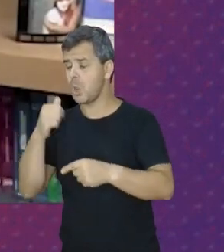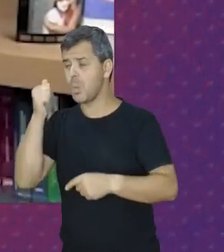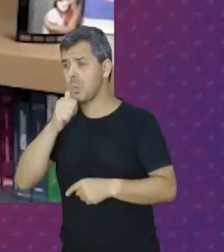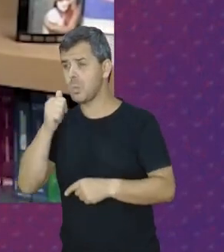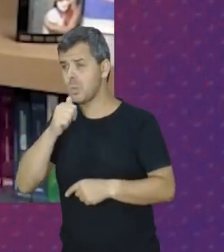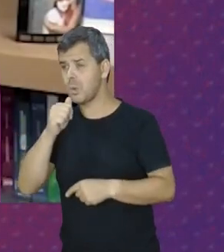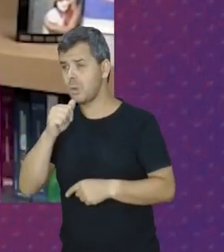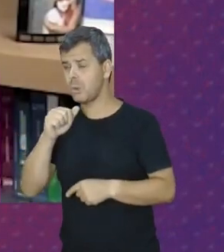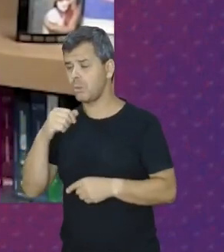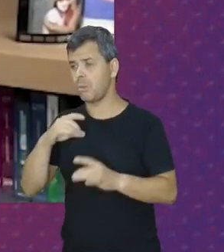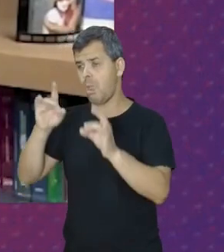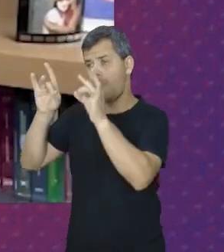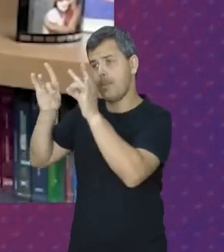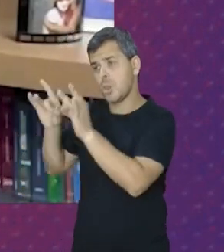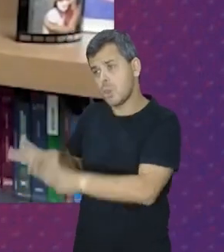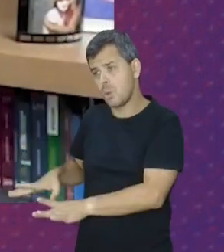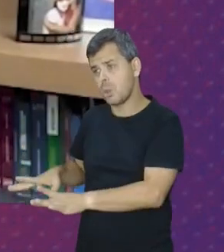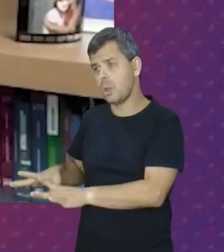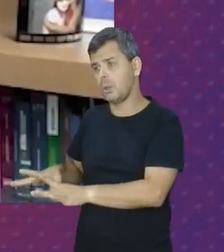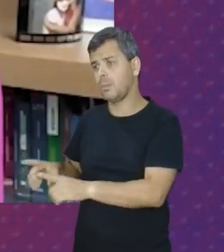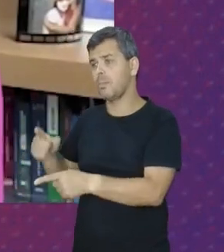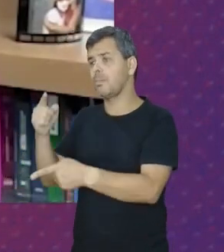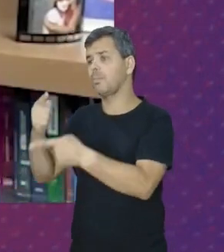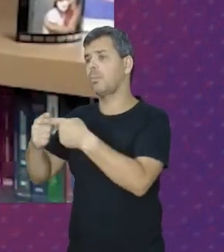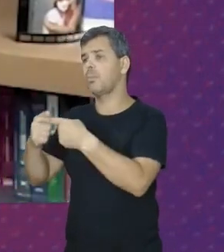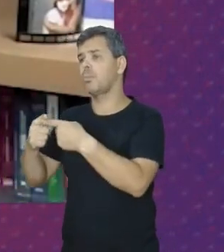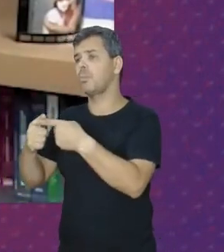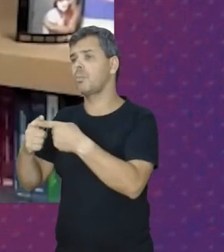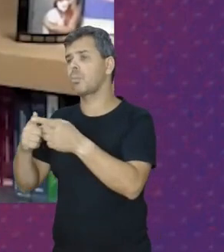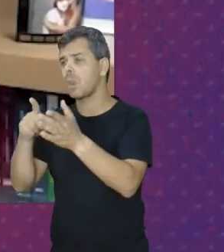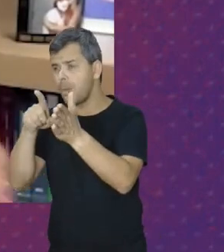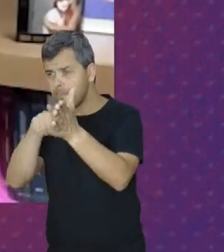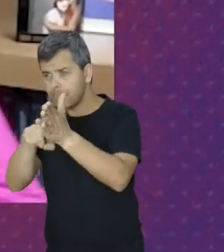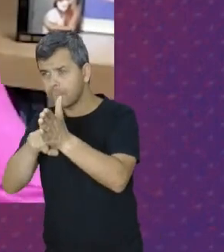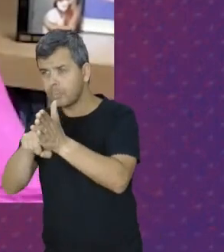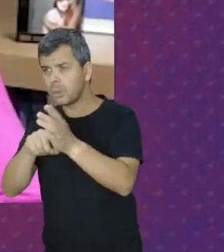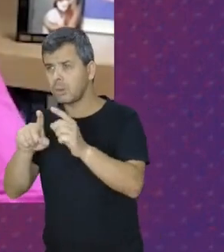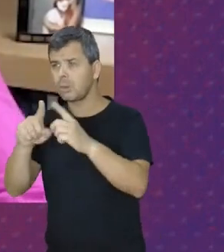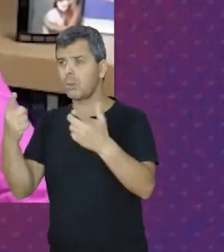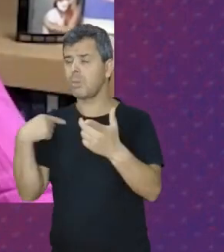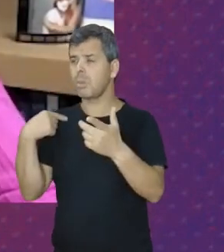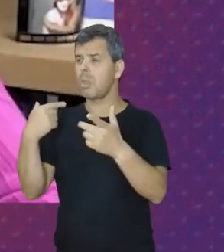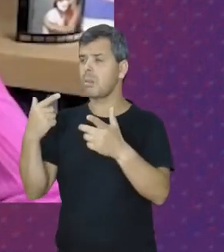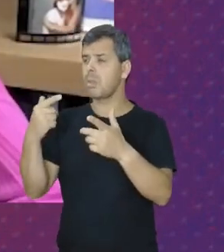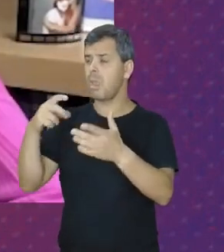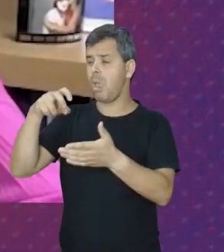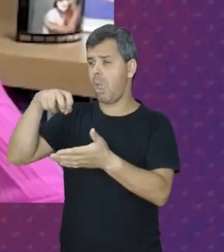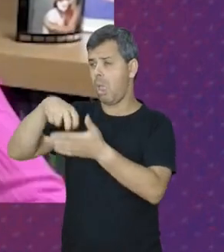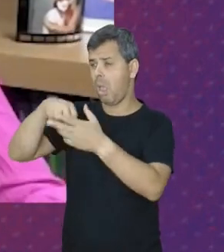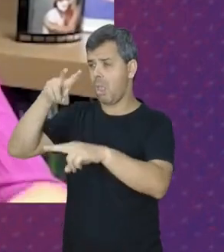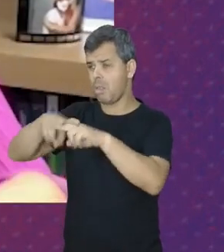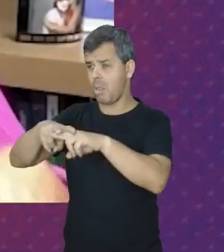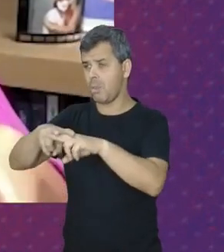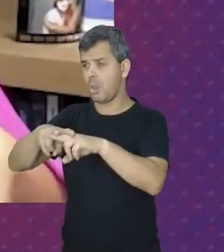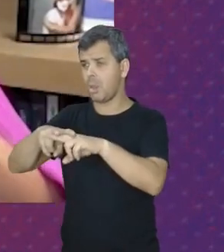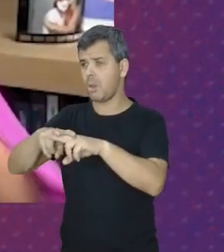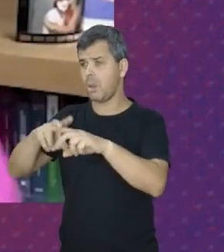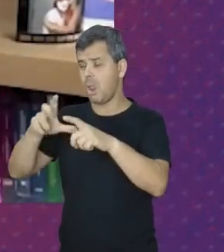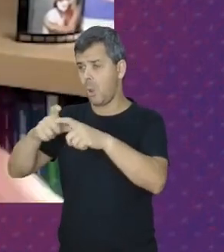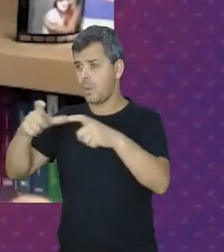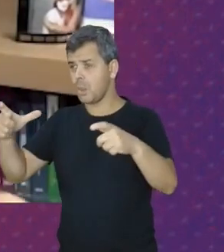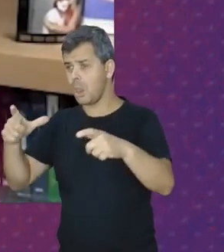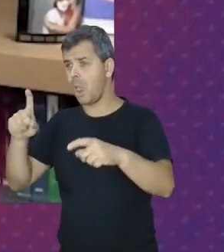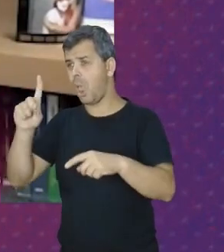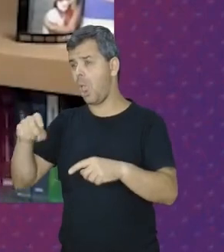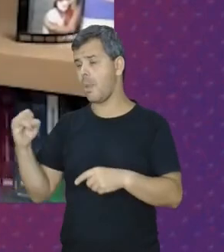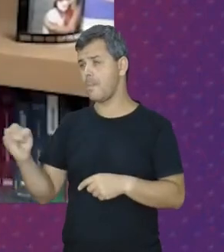mulheres desistem, porque os dados, muitas vezes, essas penas são atenuadas, né? Então, é